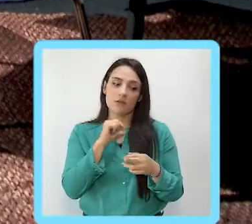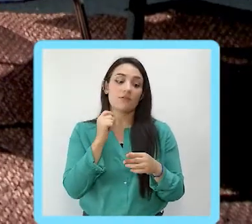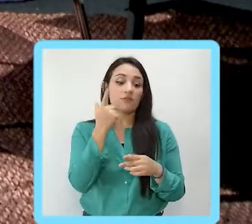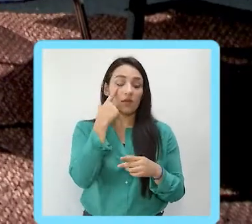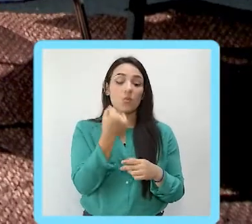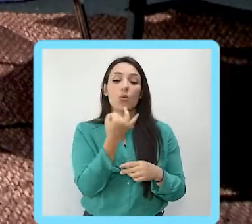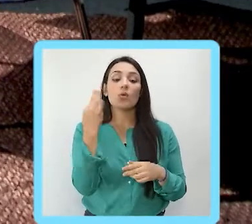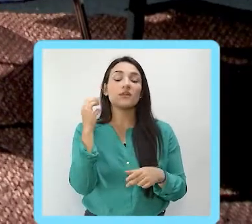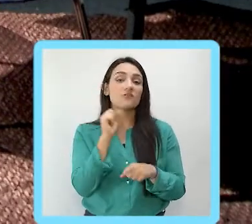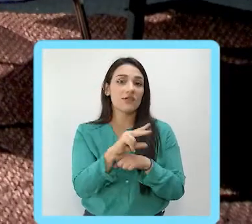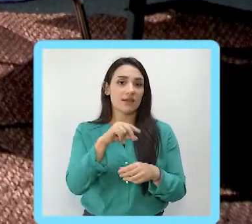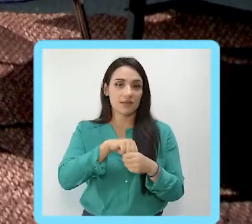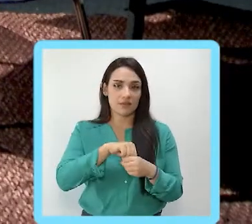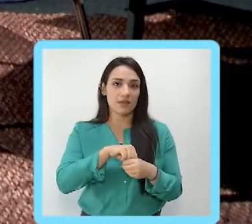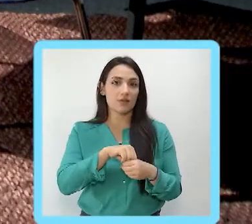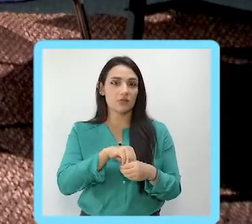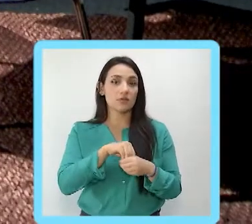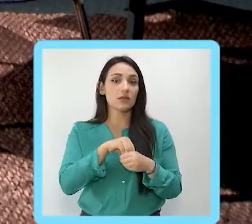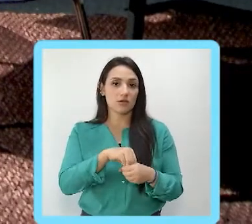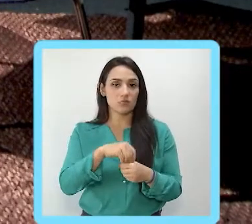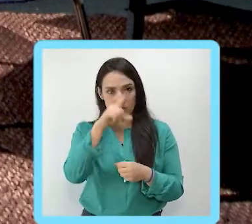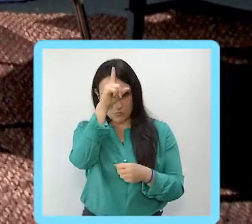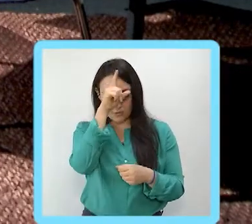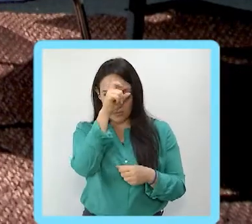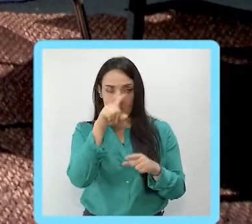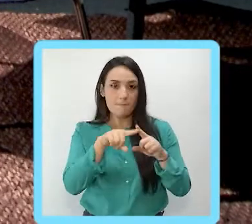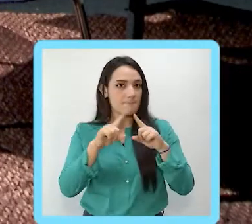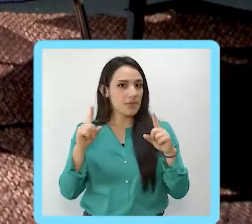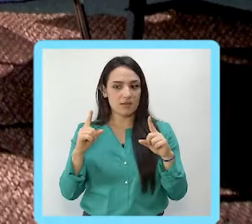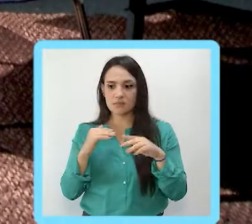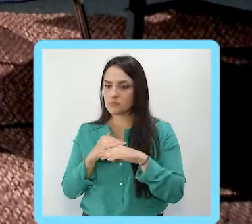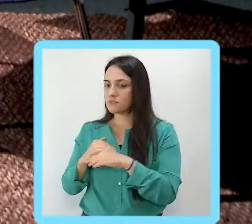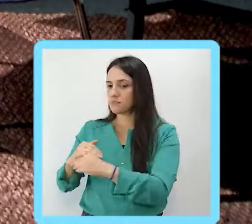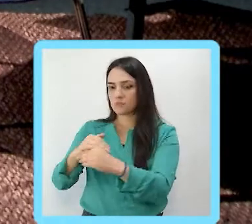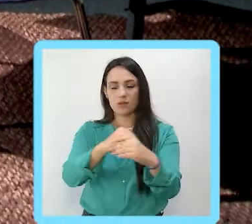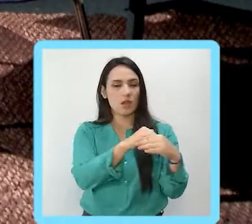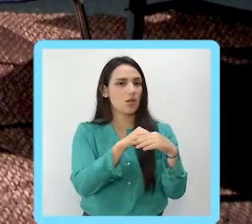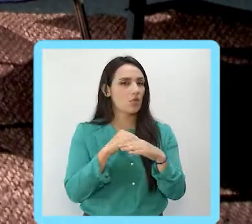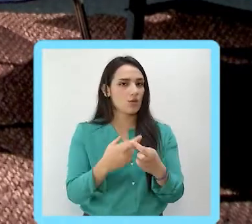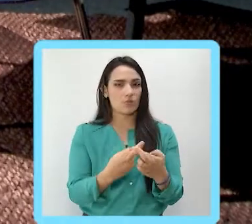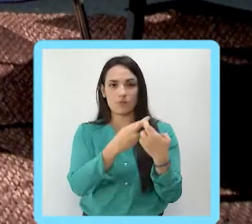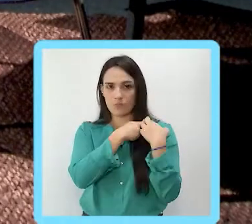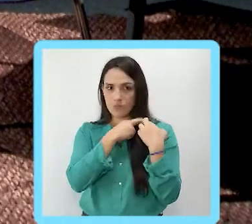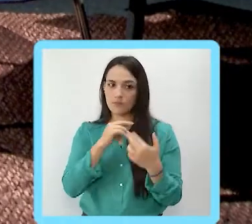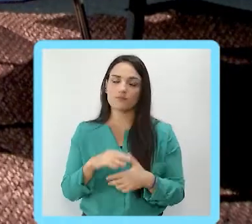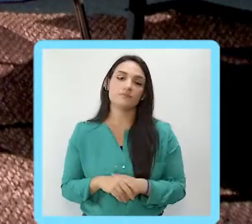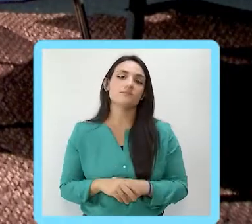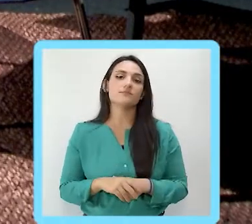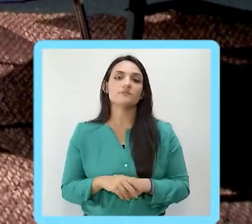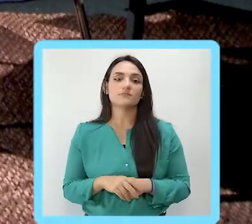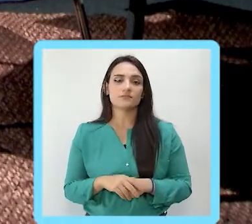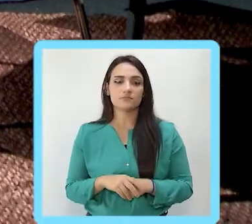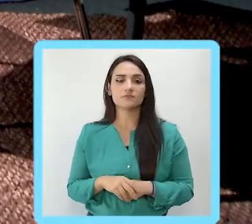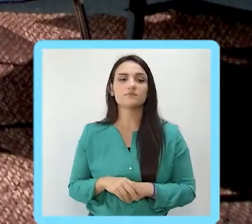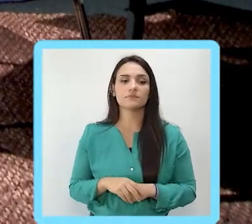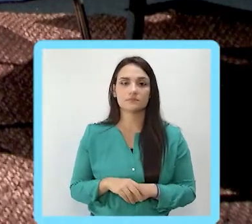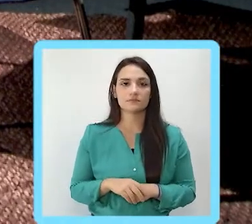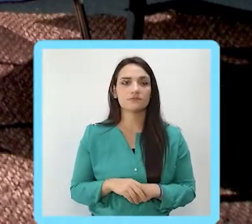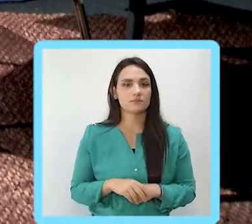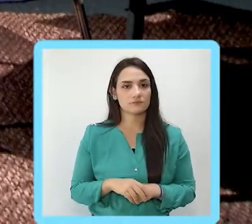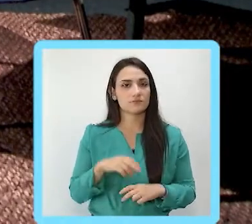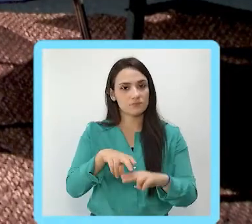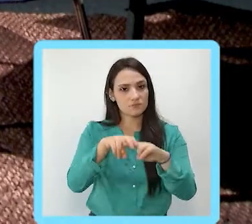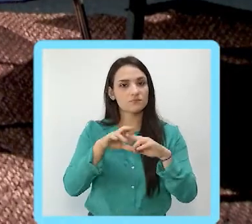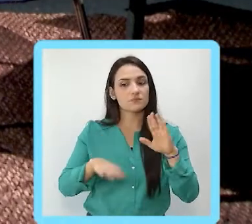existe uma competência, assim, mas todos são solidários. E, às vezes, é nisso que